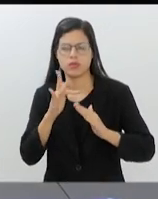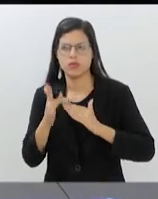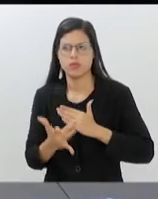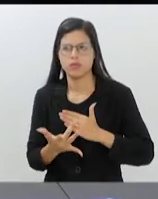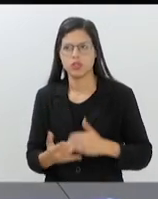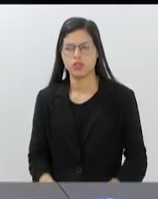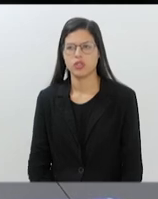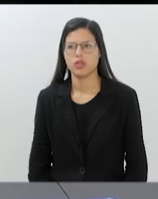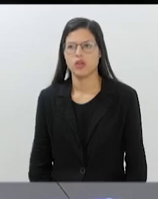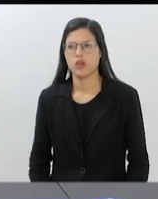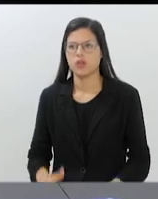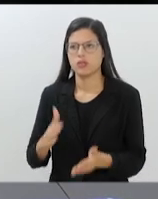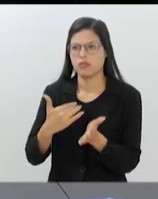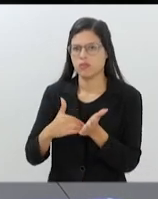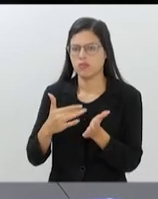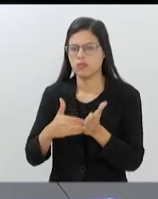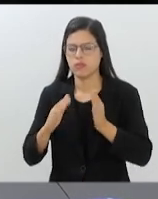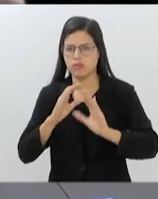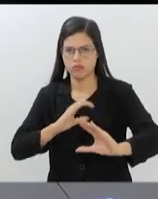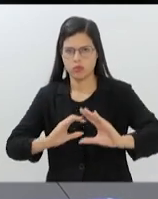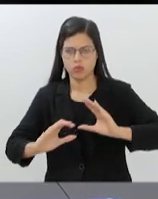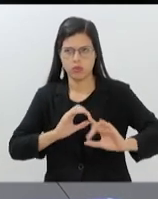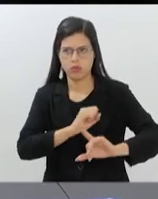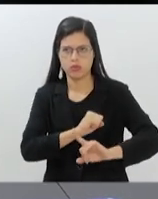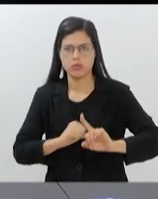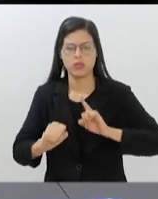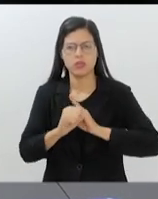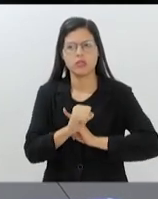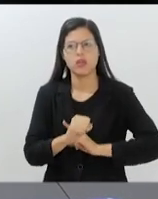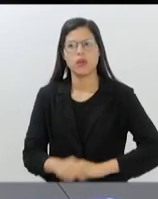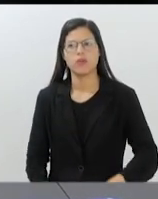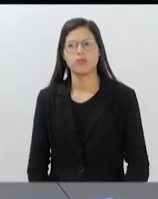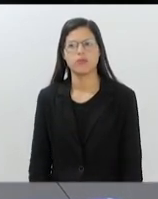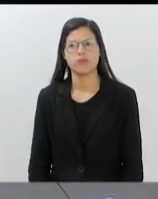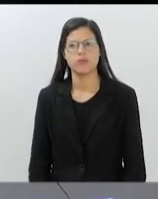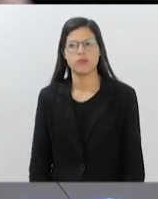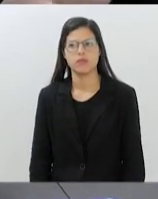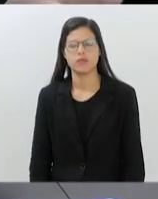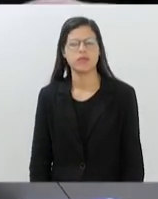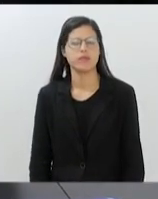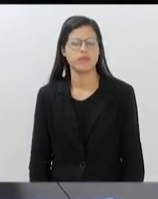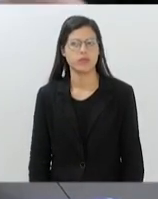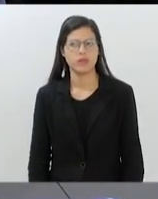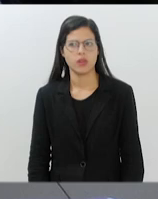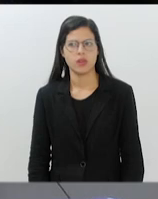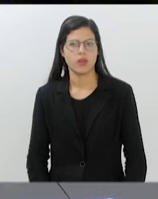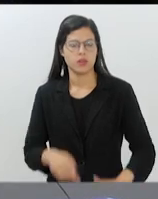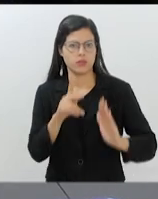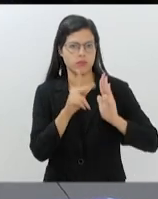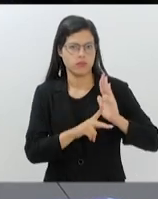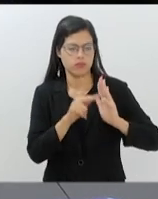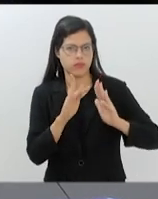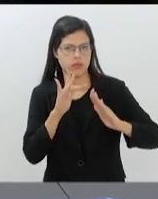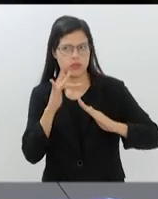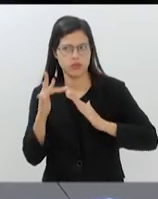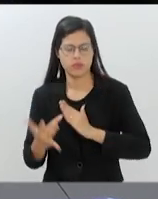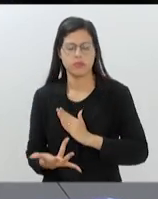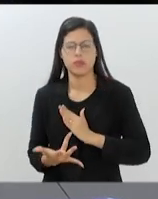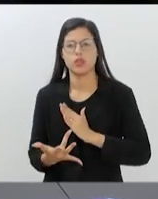comunicação social ela é o canal que recebe diretamente das agentas perfe aí a medida com que esse plano de mídia nos é